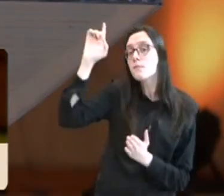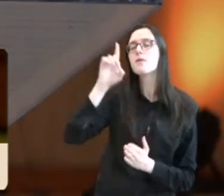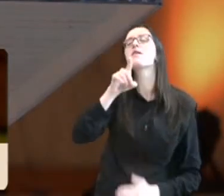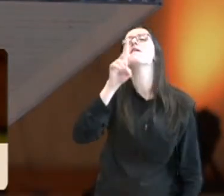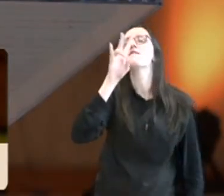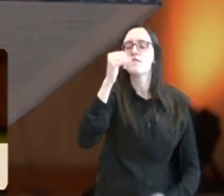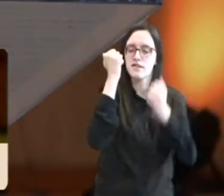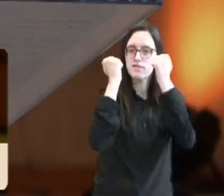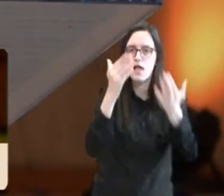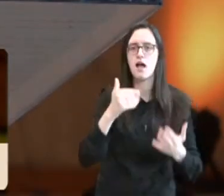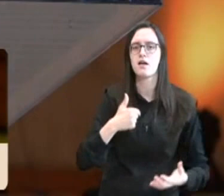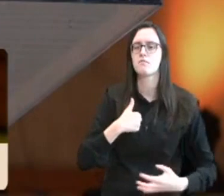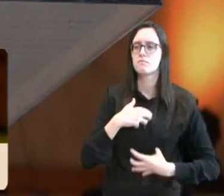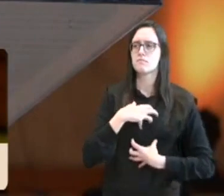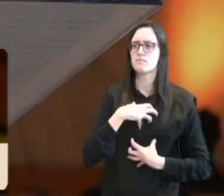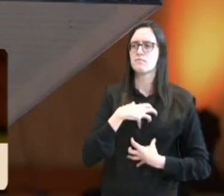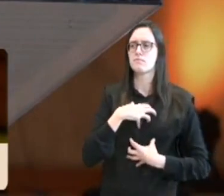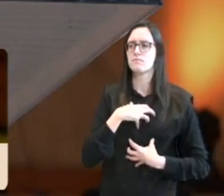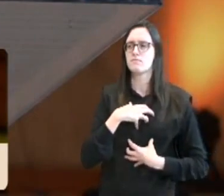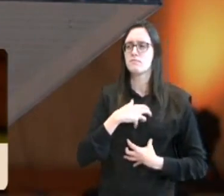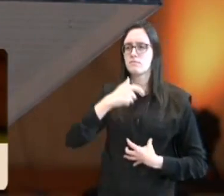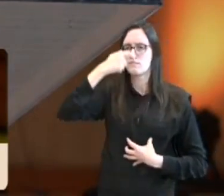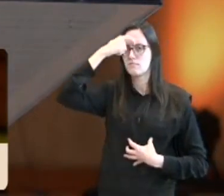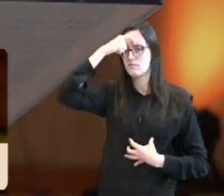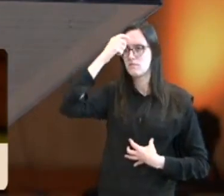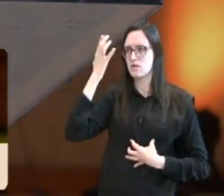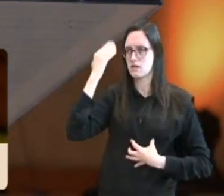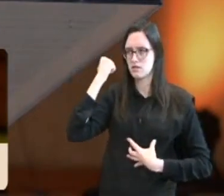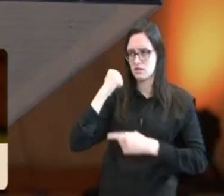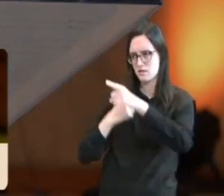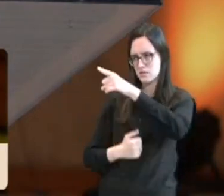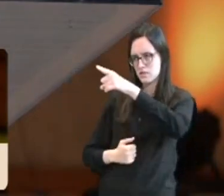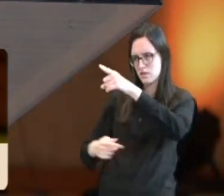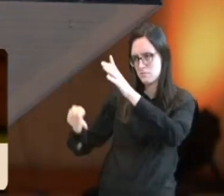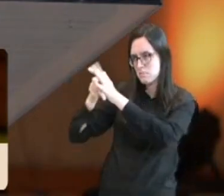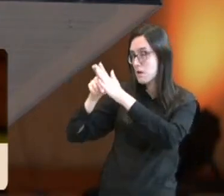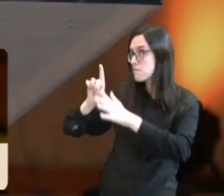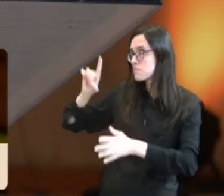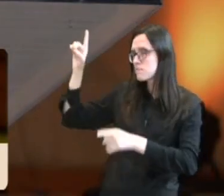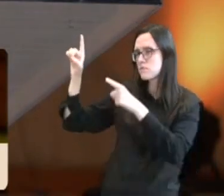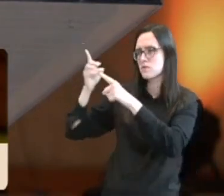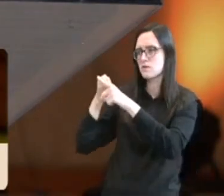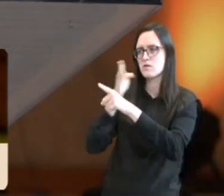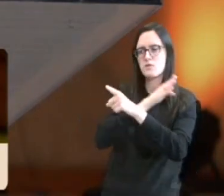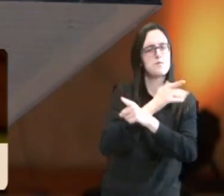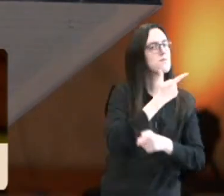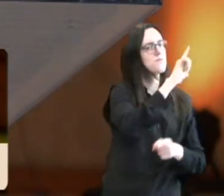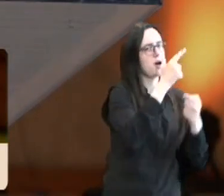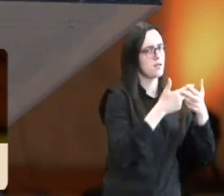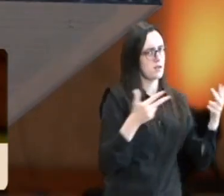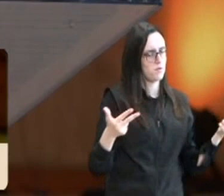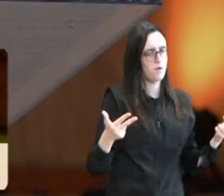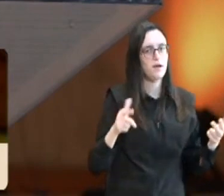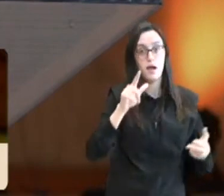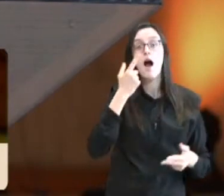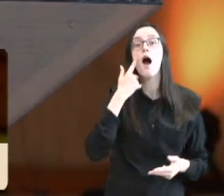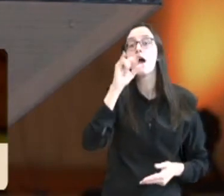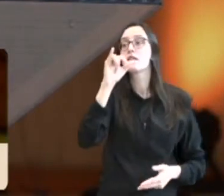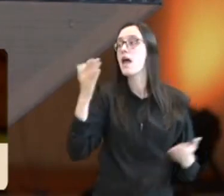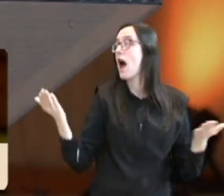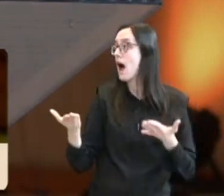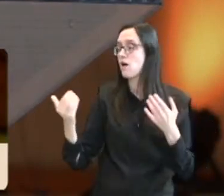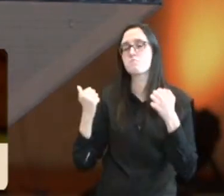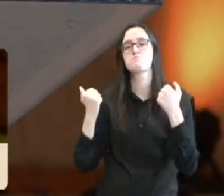dar a você discernimento, se aquilo é de Deus ou não. Quer ver uma coisa? Se alguém se levantar aqui